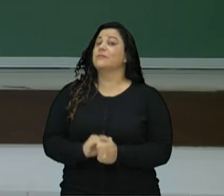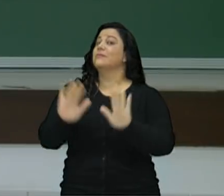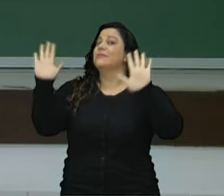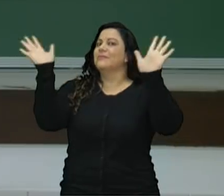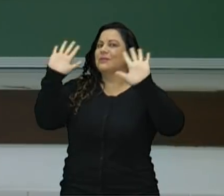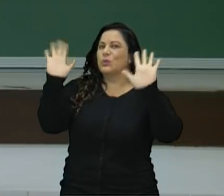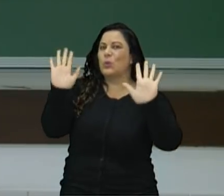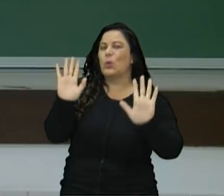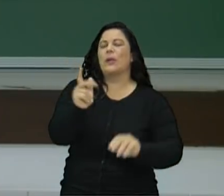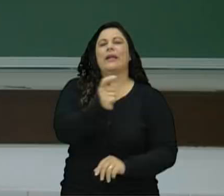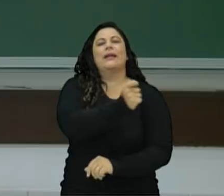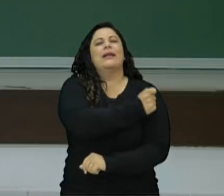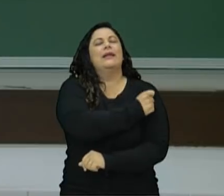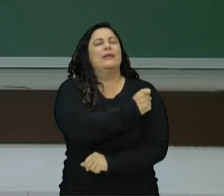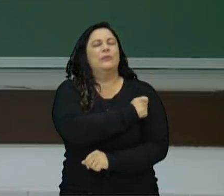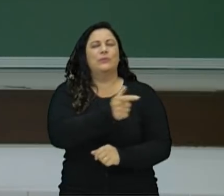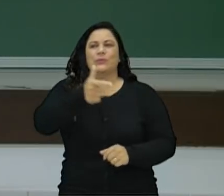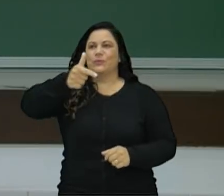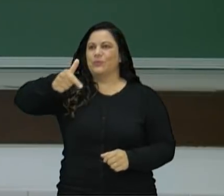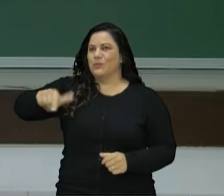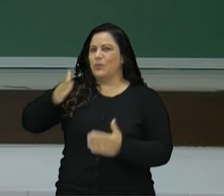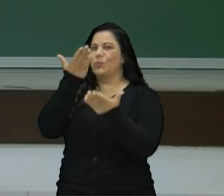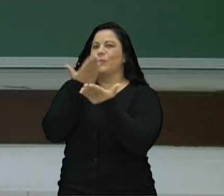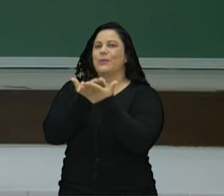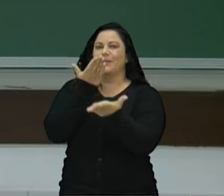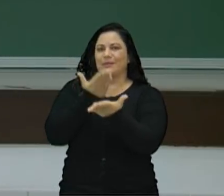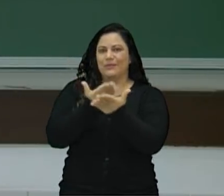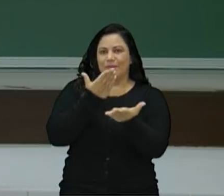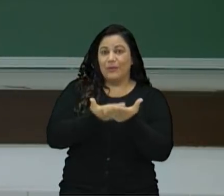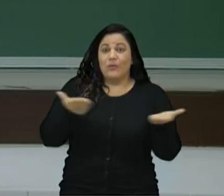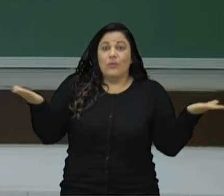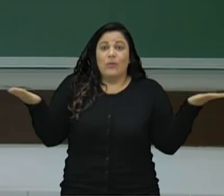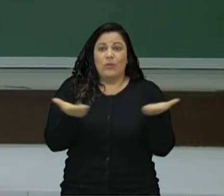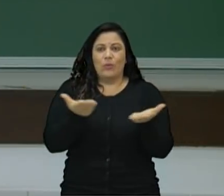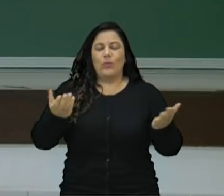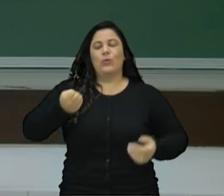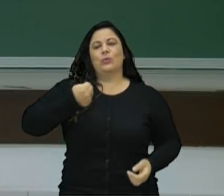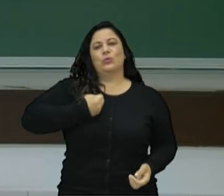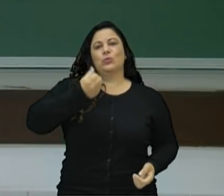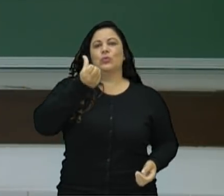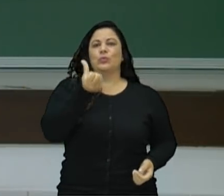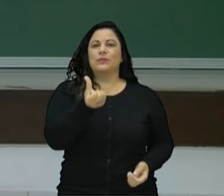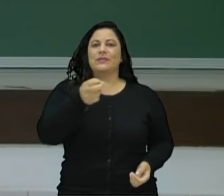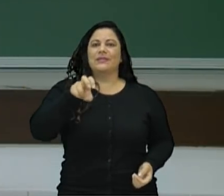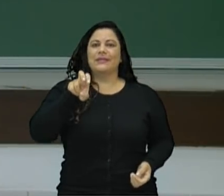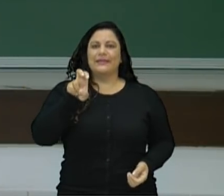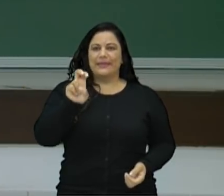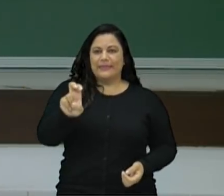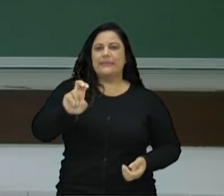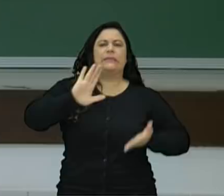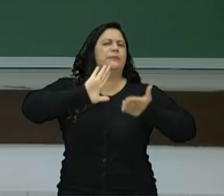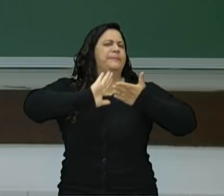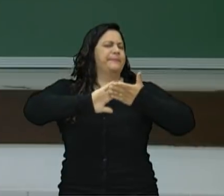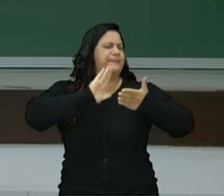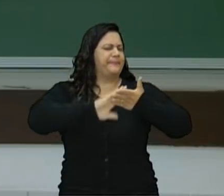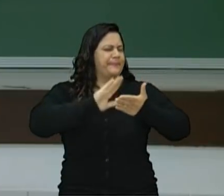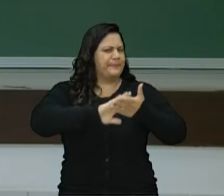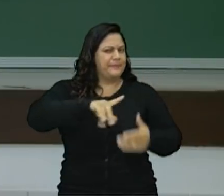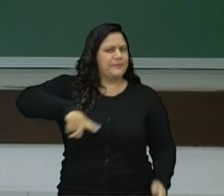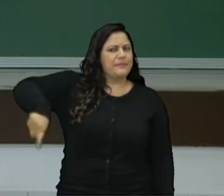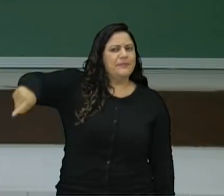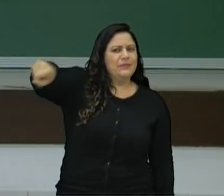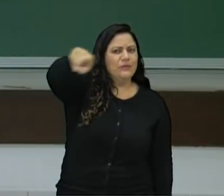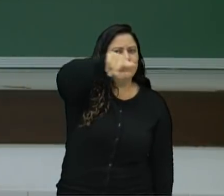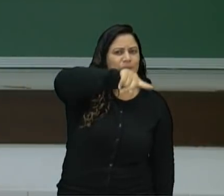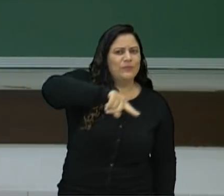Olá, alunos! Vamos para mais uma videoaula, né? Hoje nossa aula de número 65, né? Parabéns mais uma vez para todos que estão